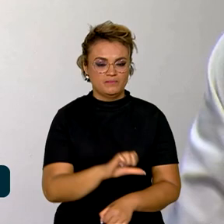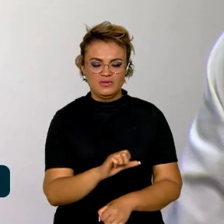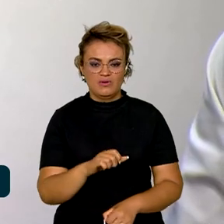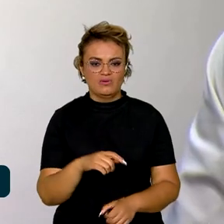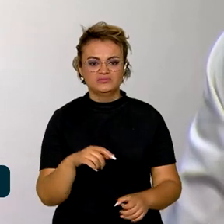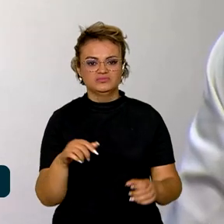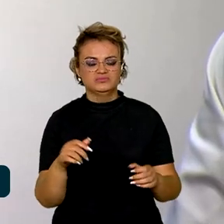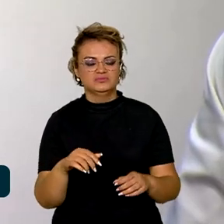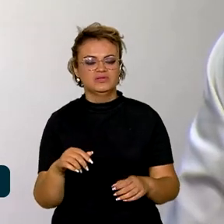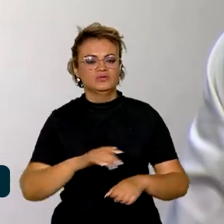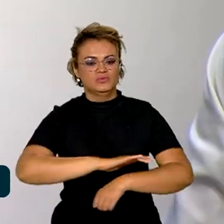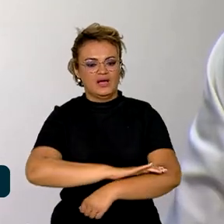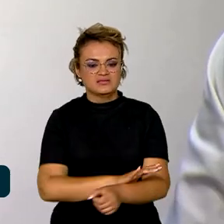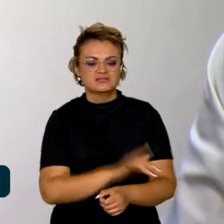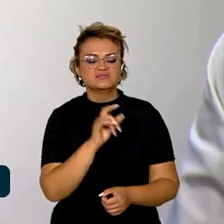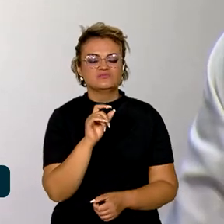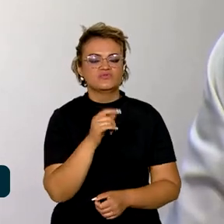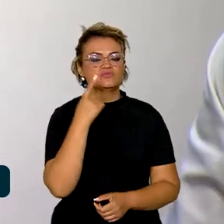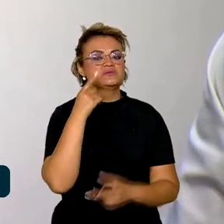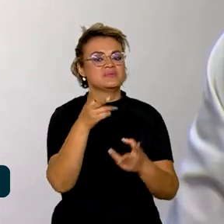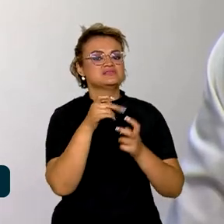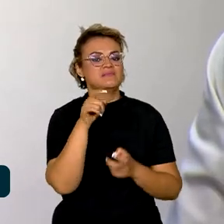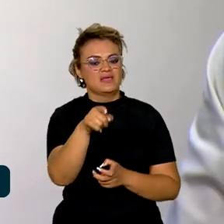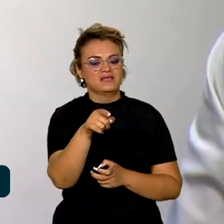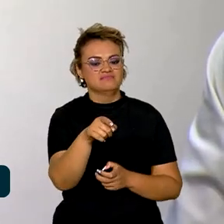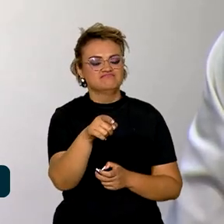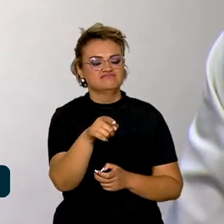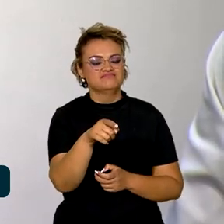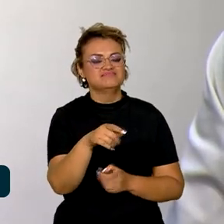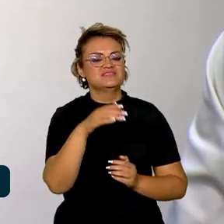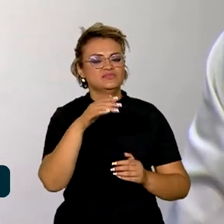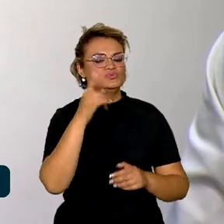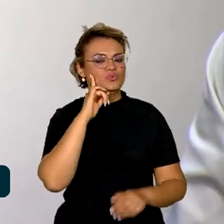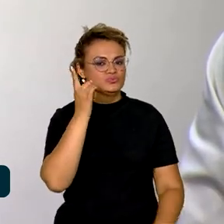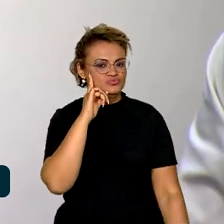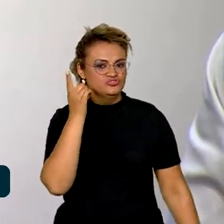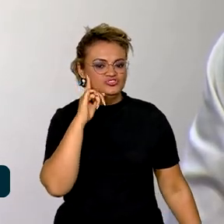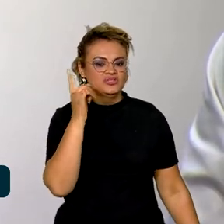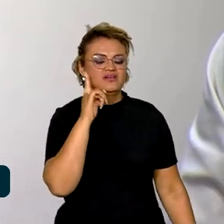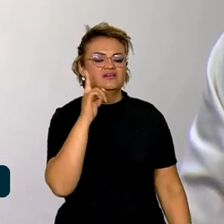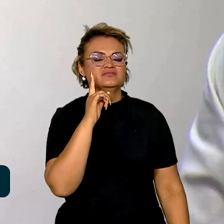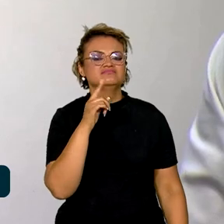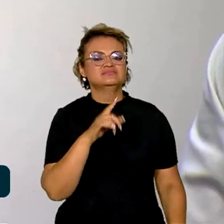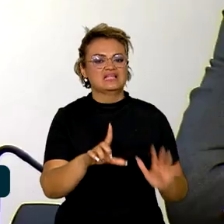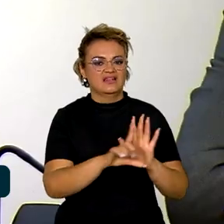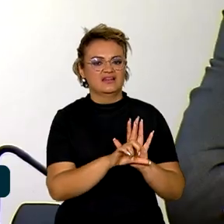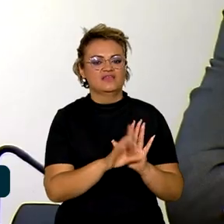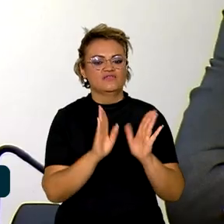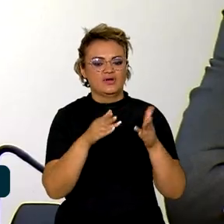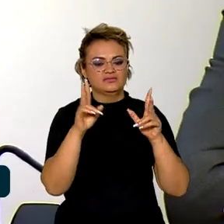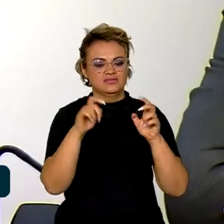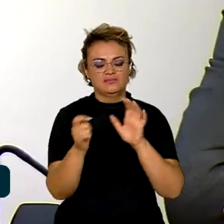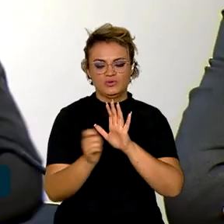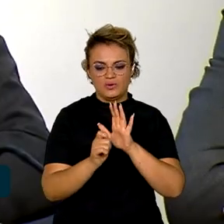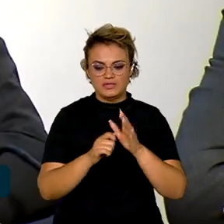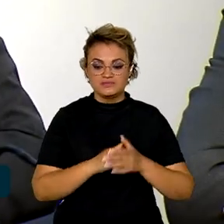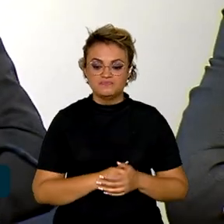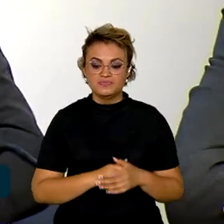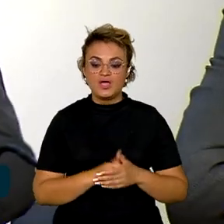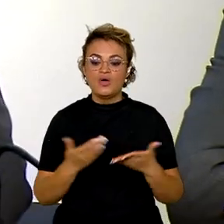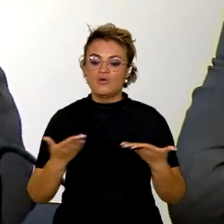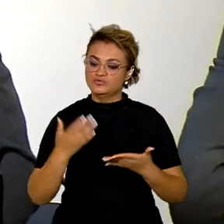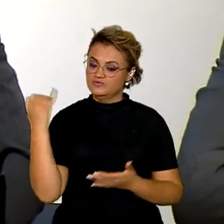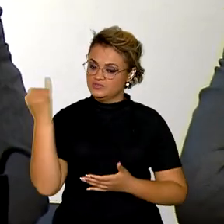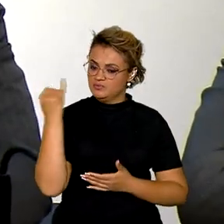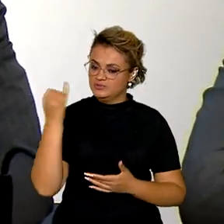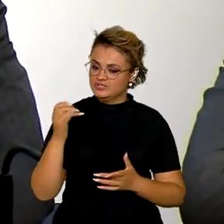nossa sociedade, ela apareça ali, na aplicação cotidiana da lei de drogas. Eu vejo aqui hoje a importância de um